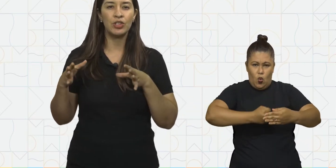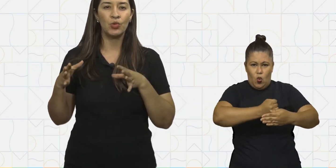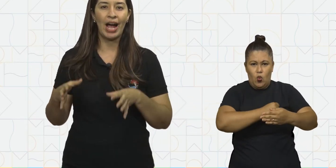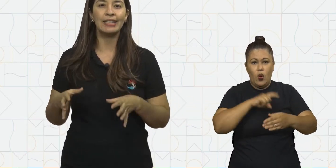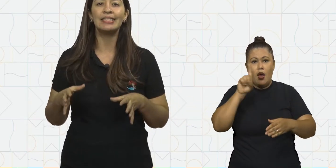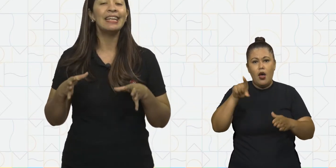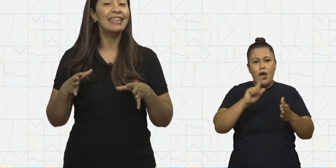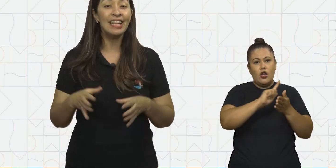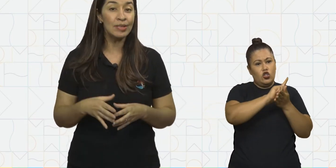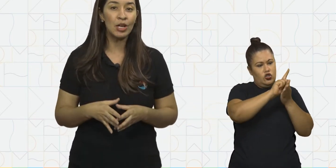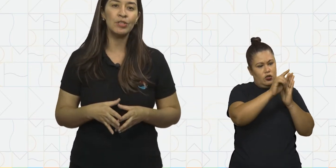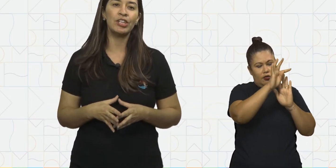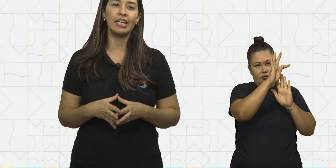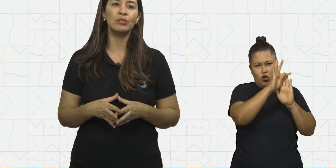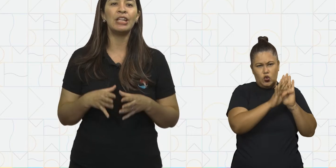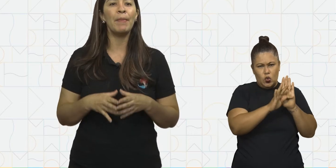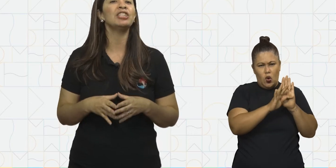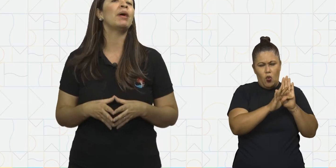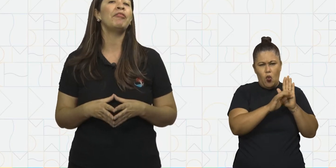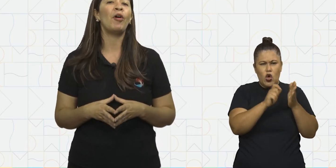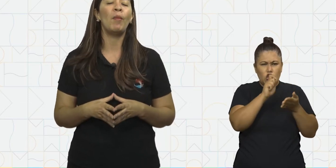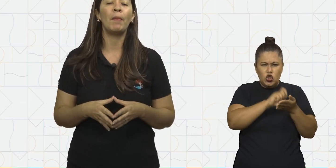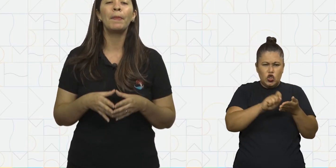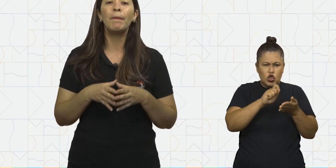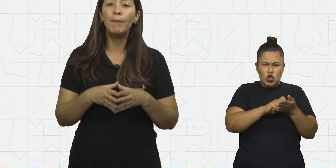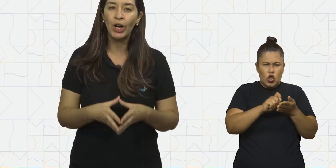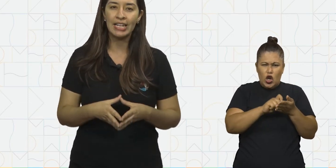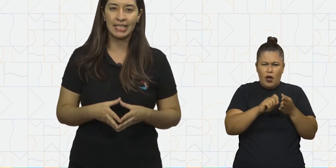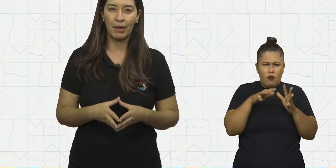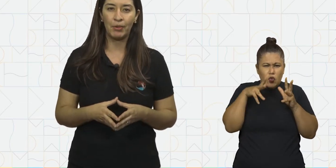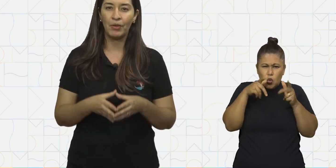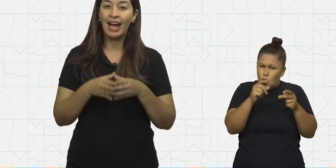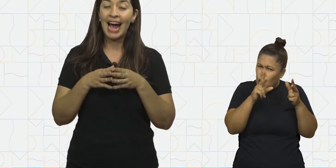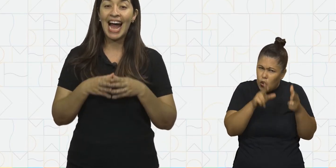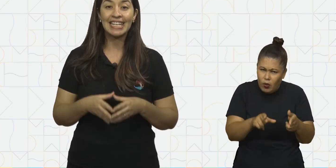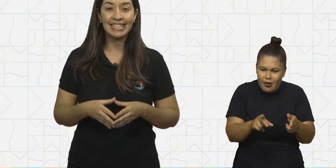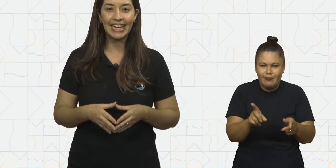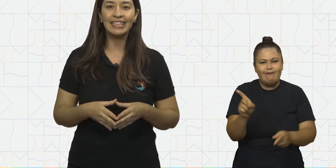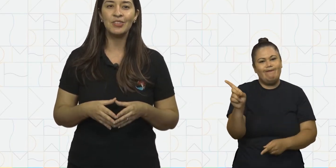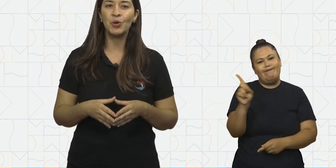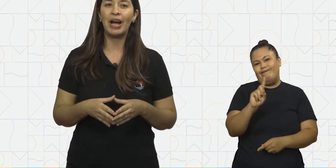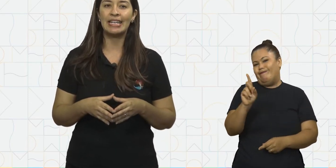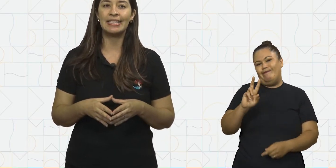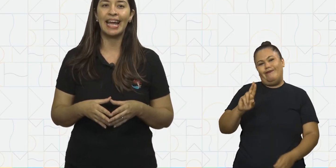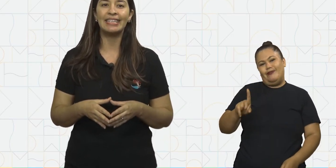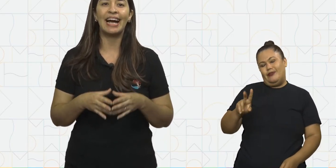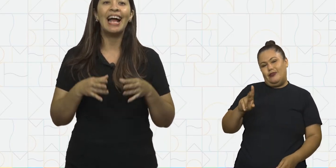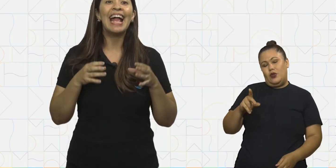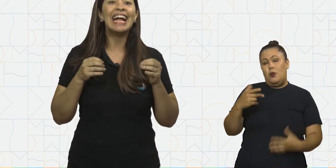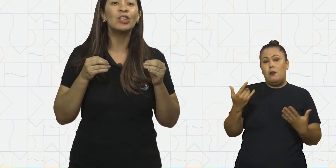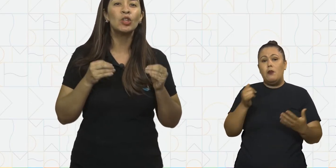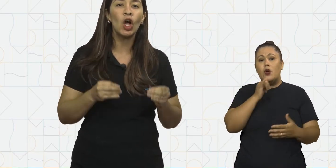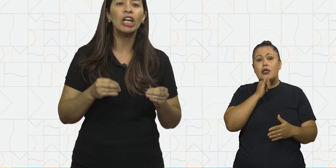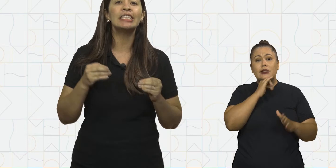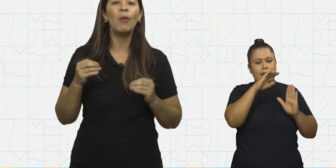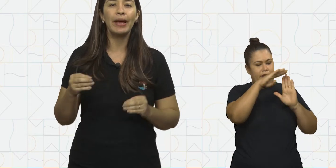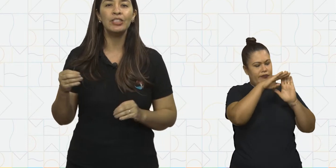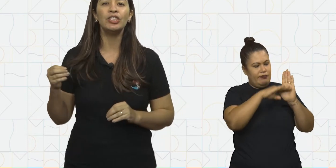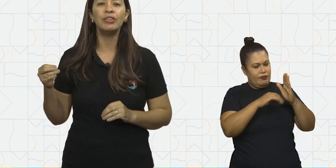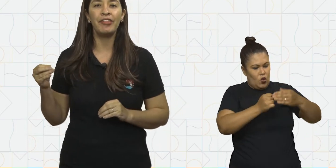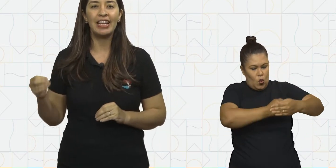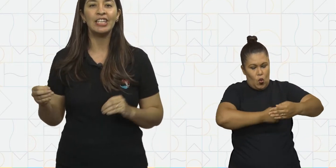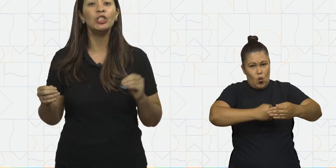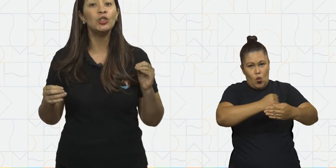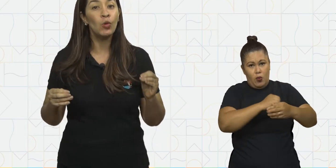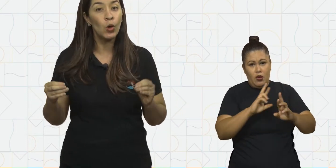gêneros textuais não são escritos da mesma forma. Por exemplo, a escrita de uma receita é